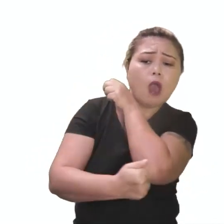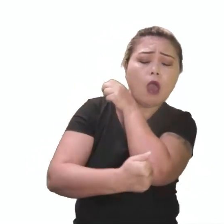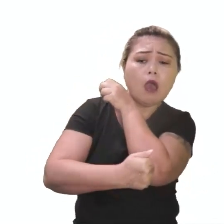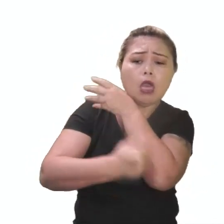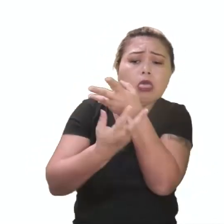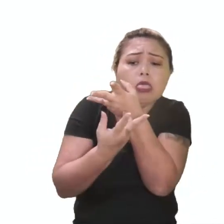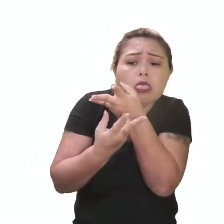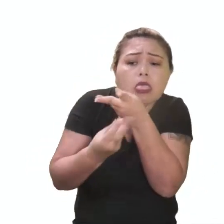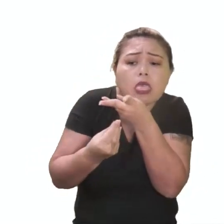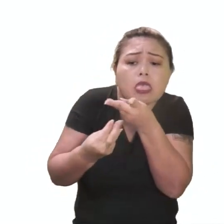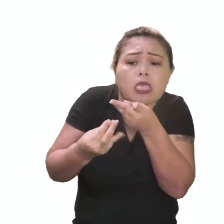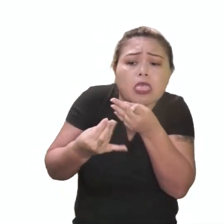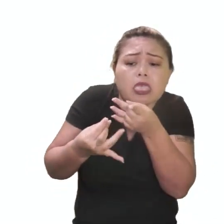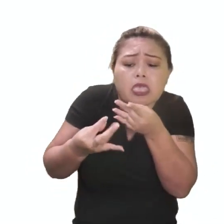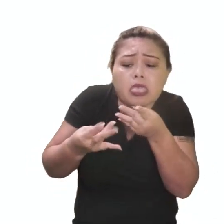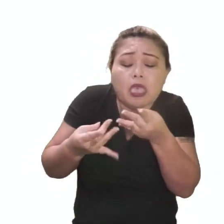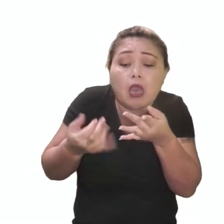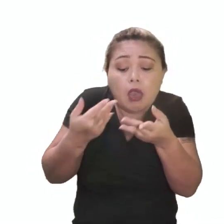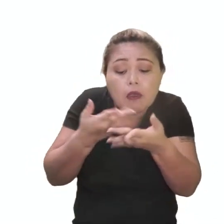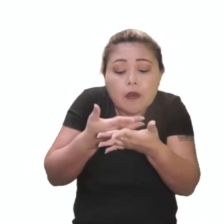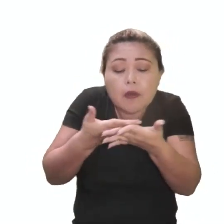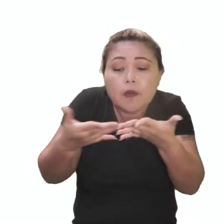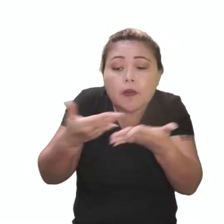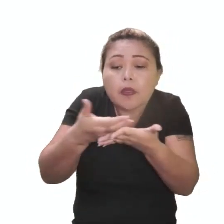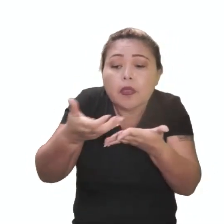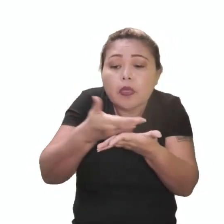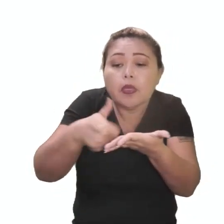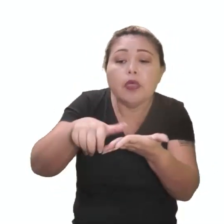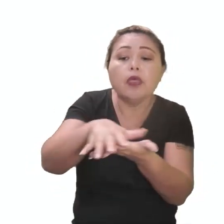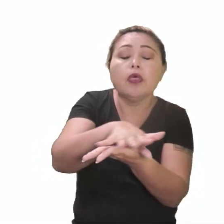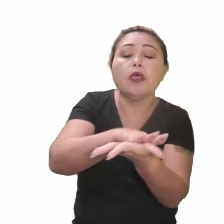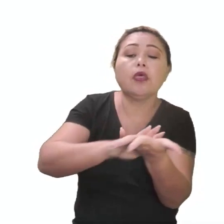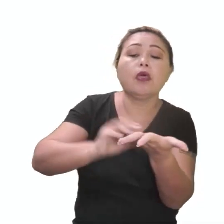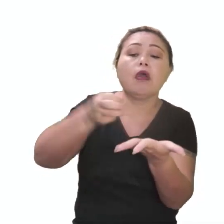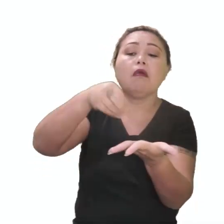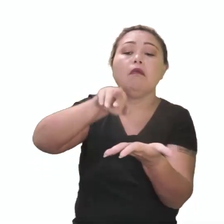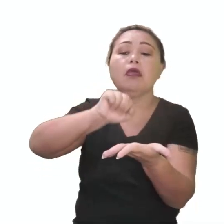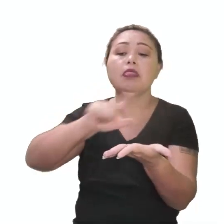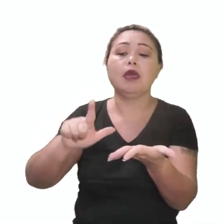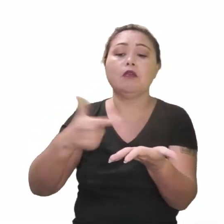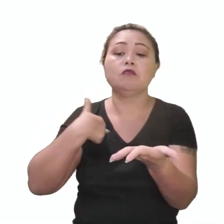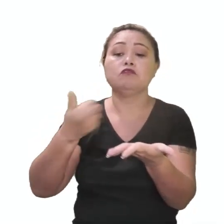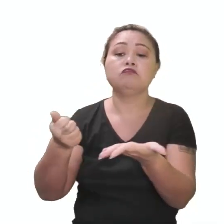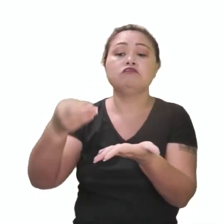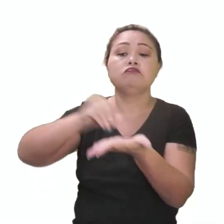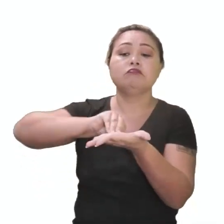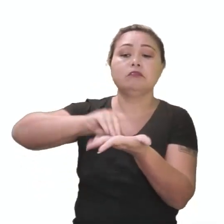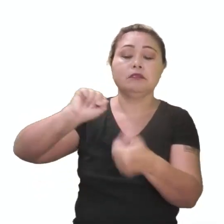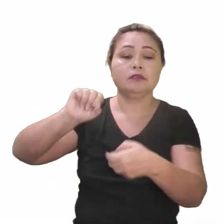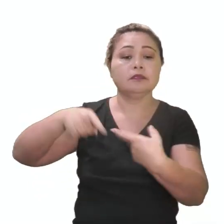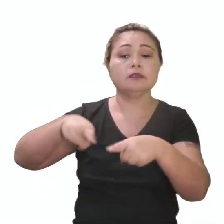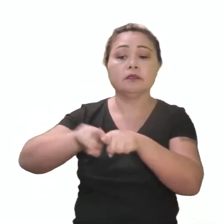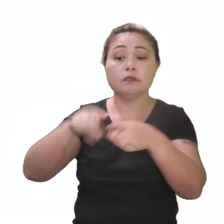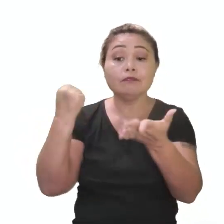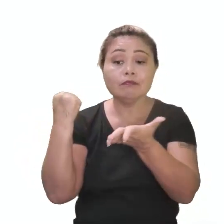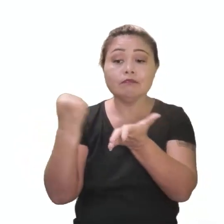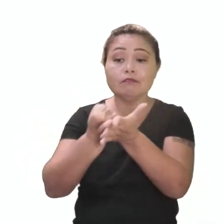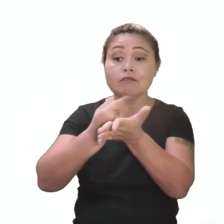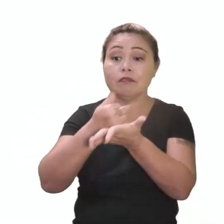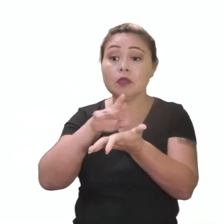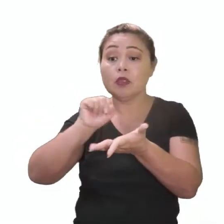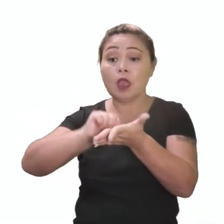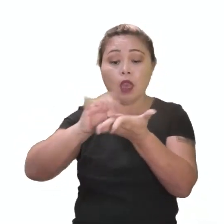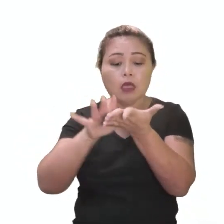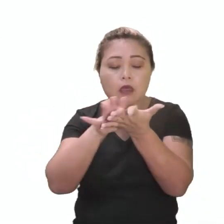se deteriorar, você vai ficar apenas com os minerais que compunham aquela estrutura. Aí, nas marcas fósseis, você vai ter